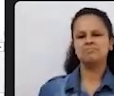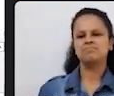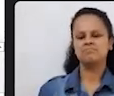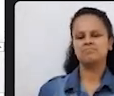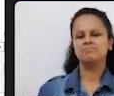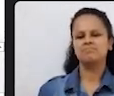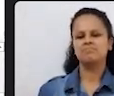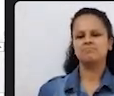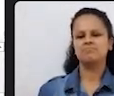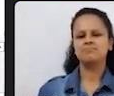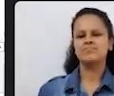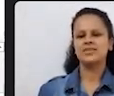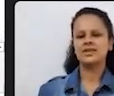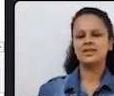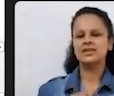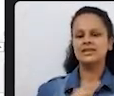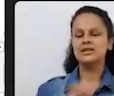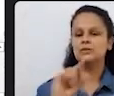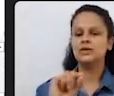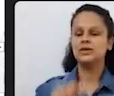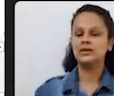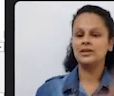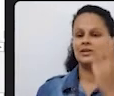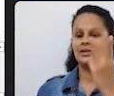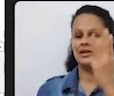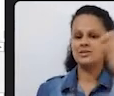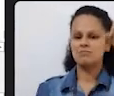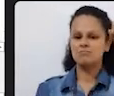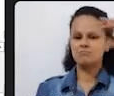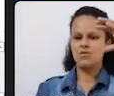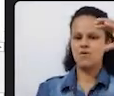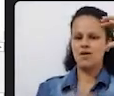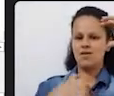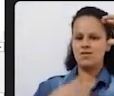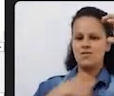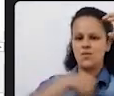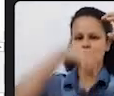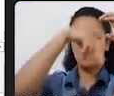Já 3 postes quebrou comigo em cima,